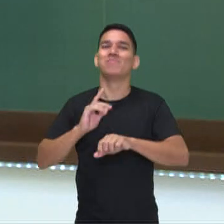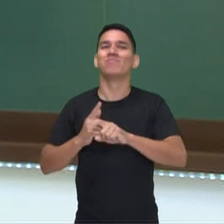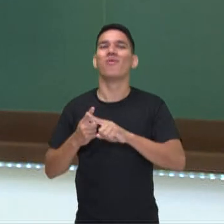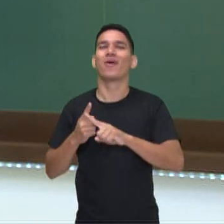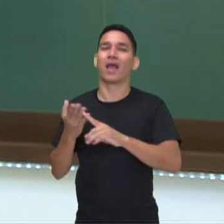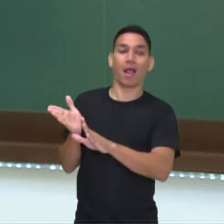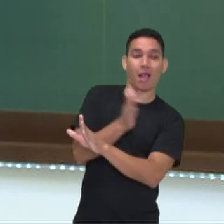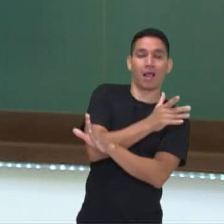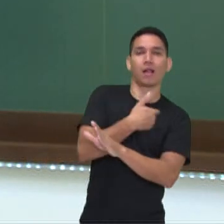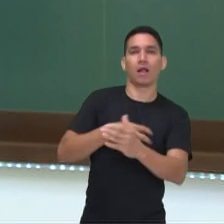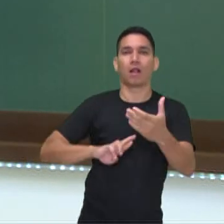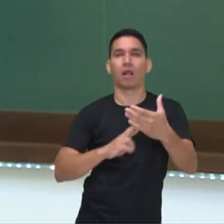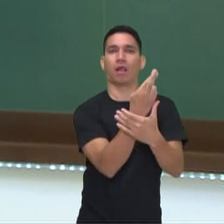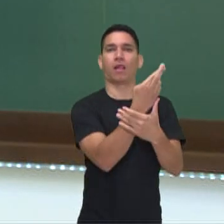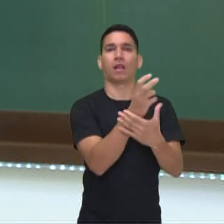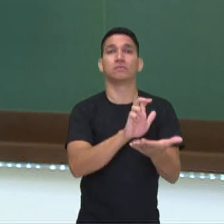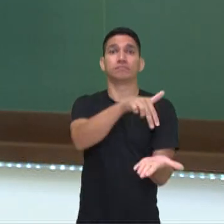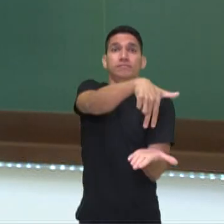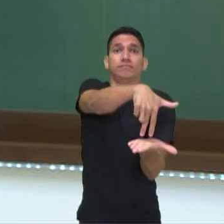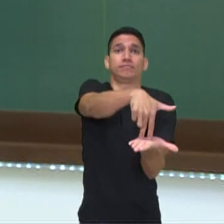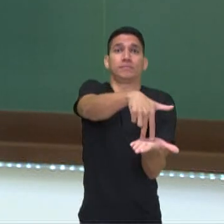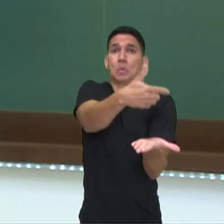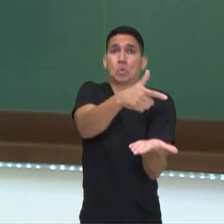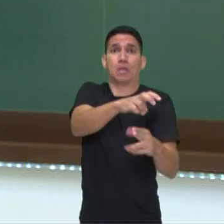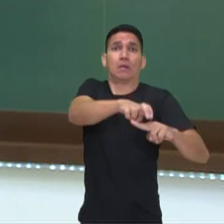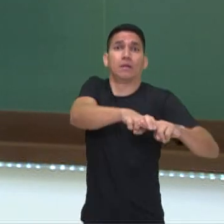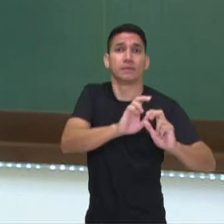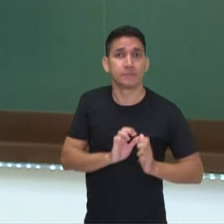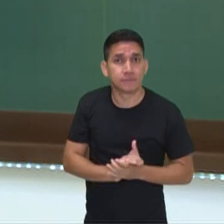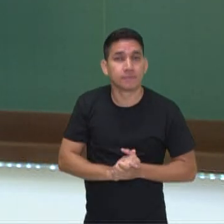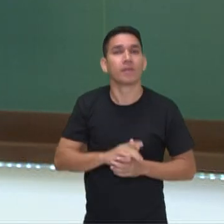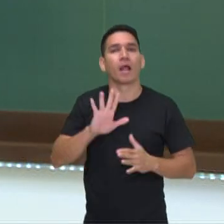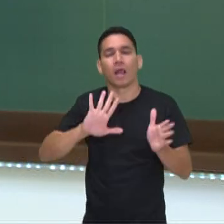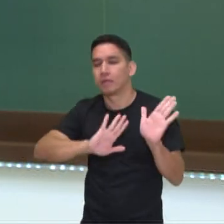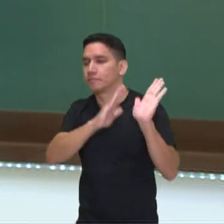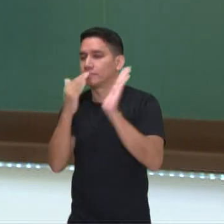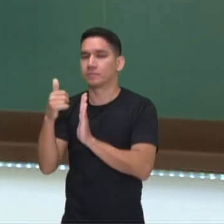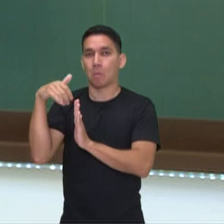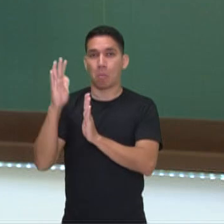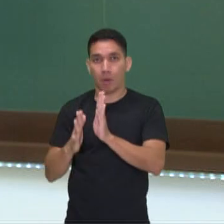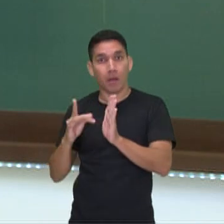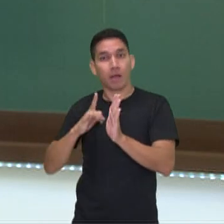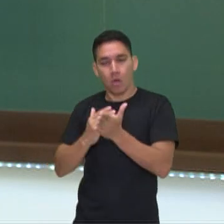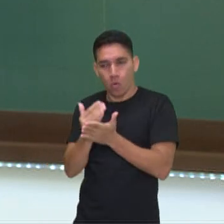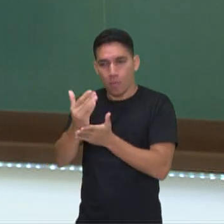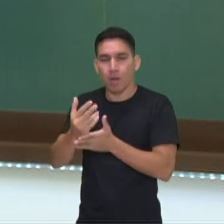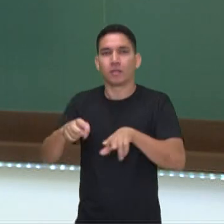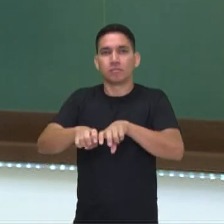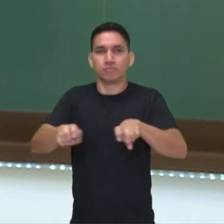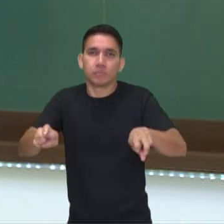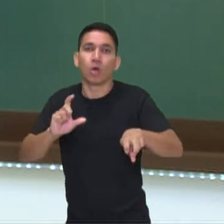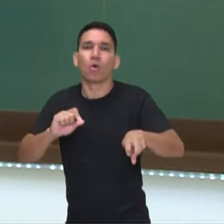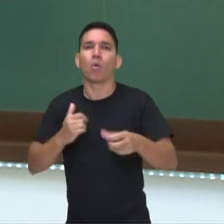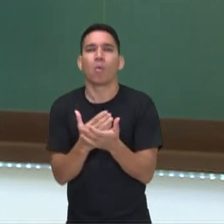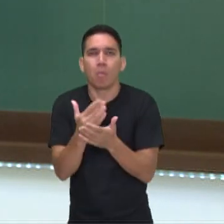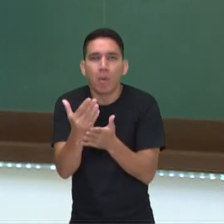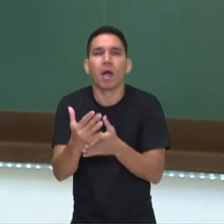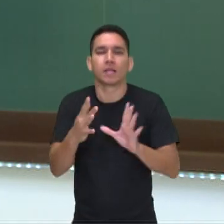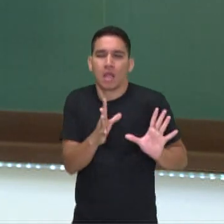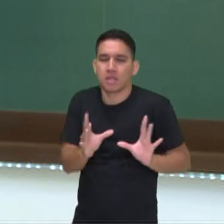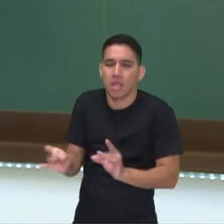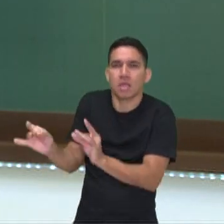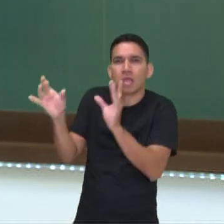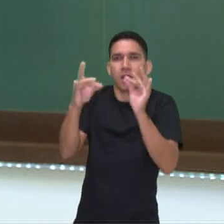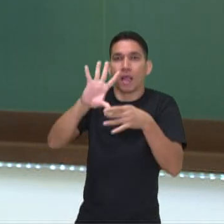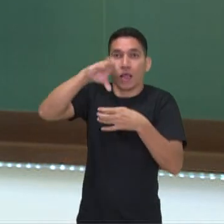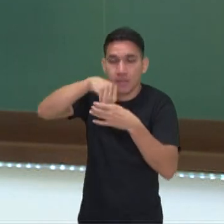em pé. Assista a missa em pé, entra na igreja em pé. Assim, com a ideia do banco, como ela enriquece de adornos no